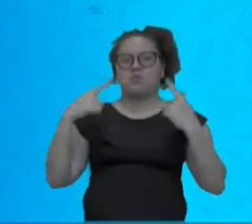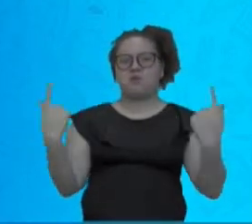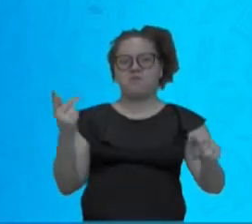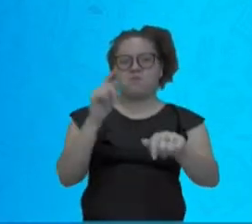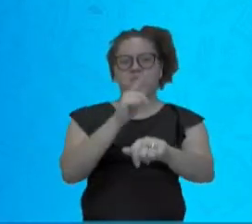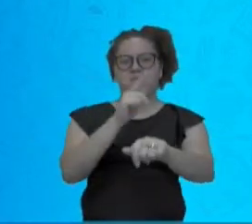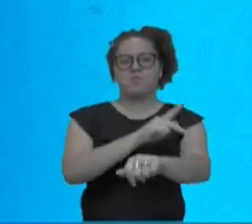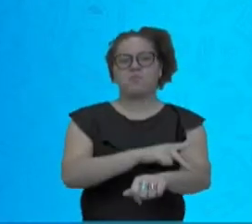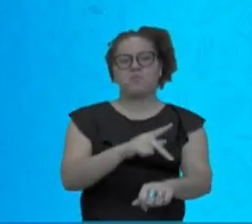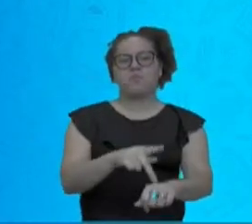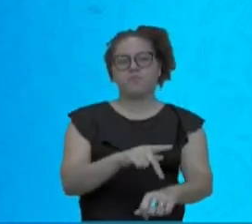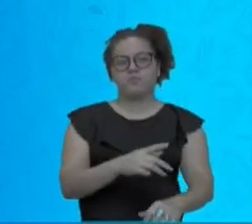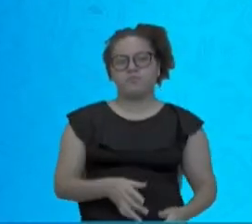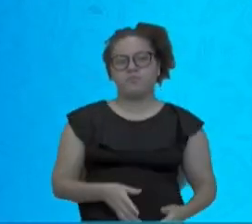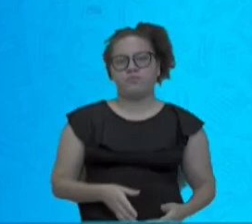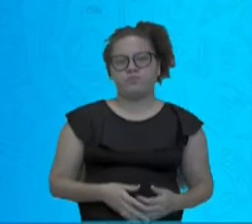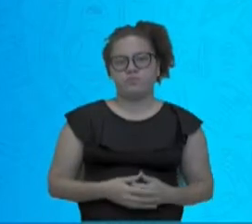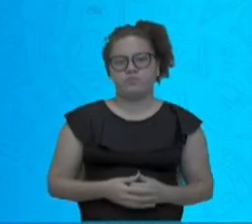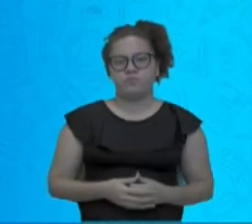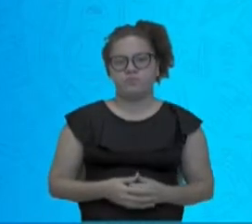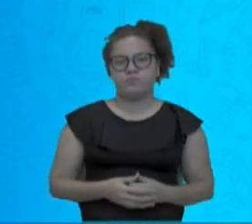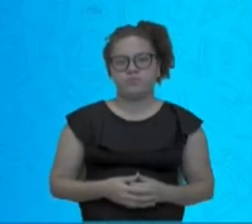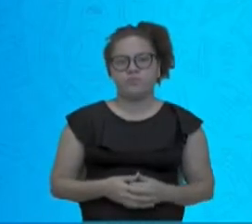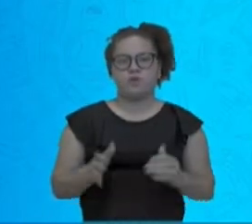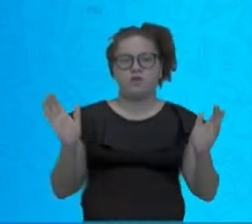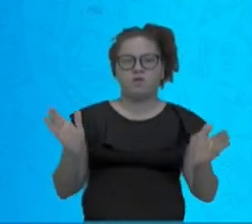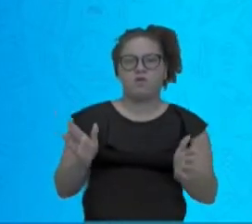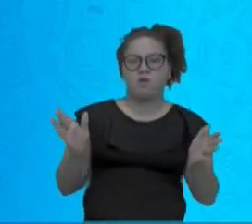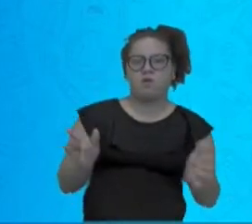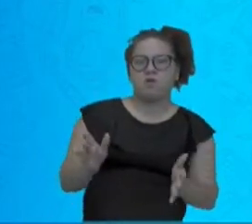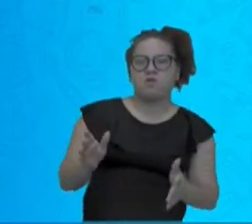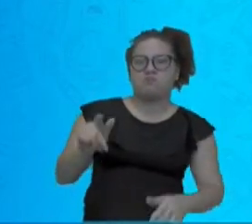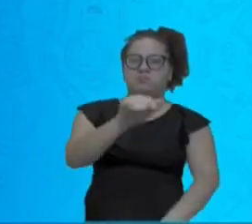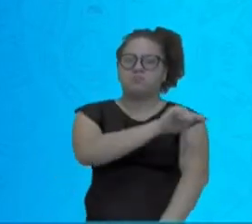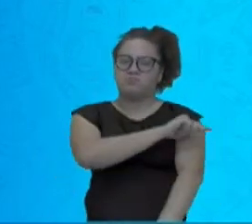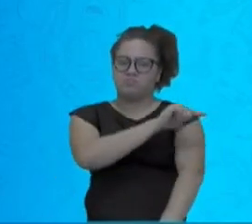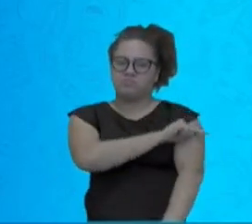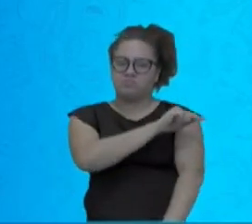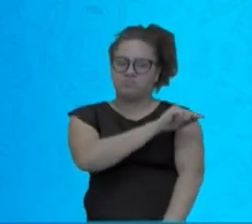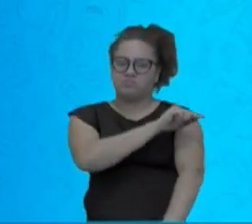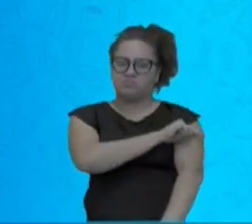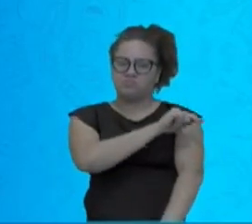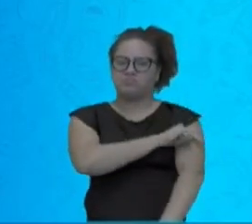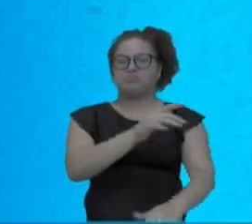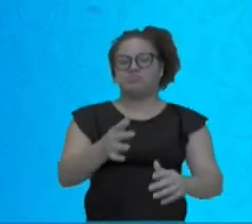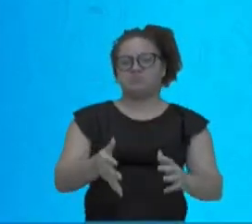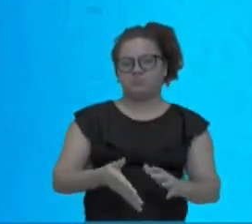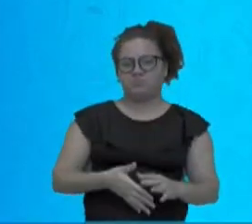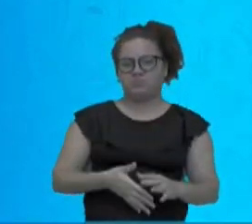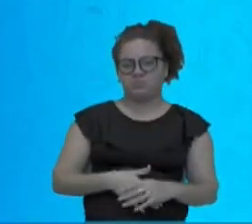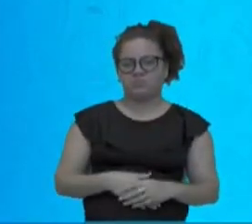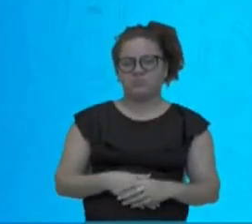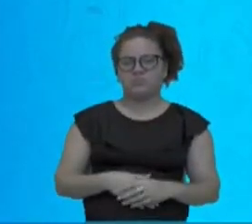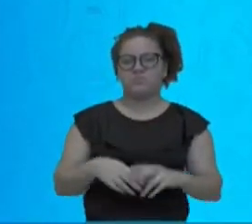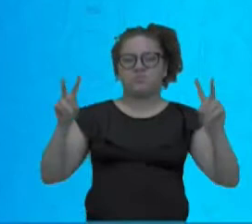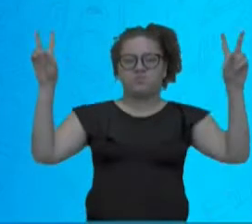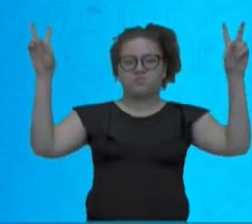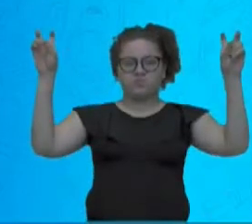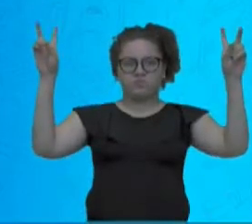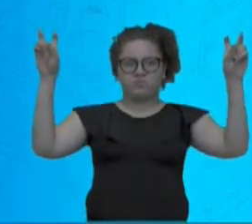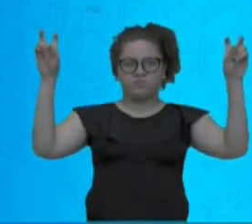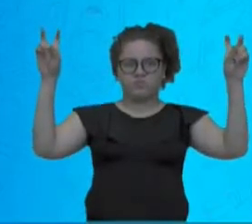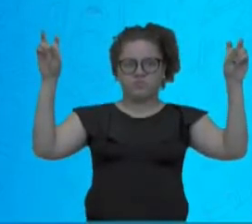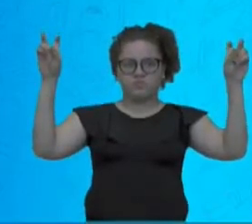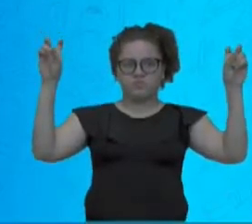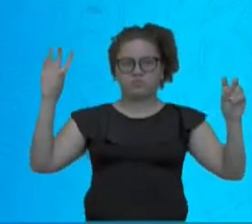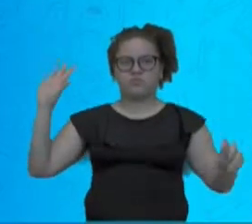aula, nós vamos falar para o 7º ano do ensino fundamental. O tema da nossa